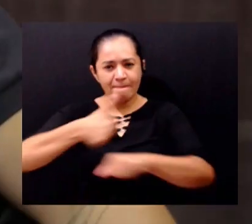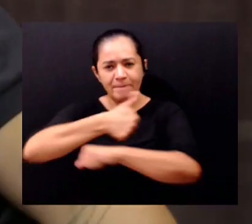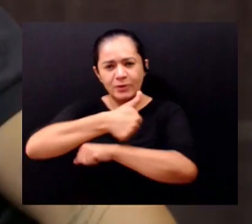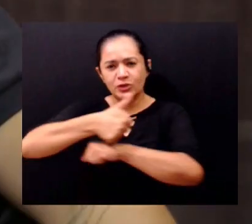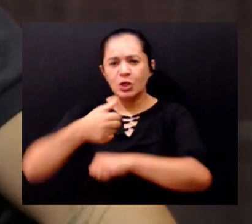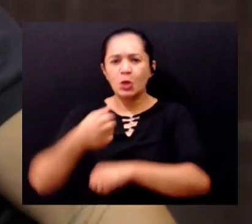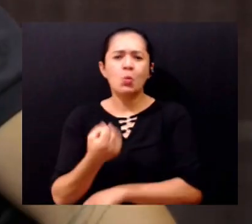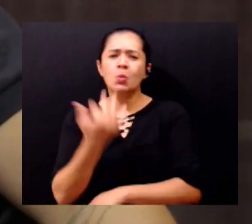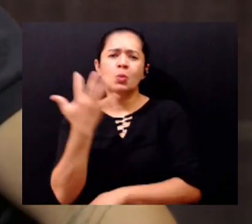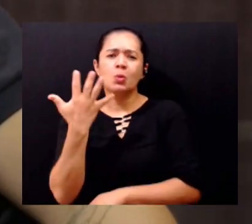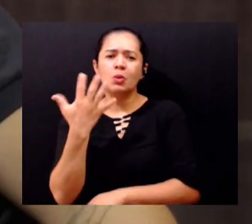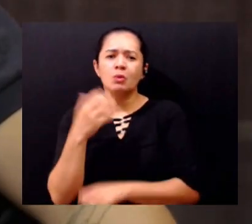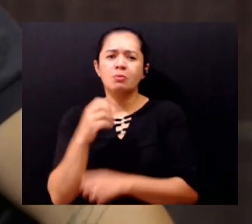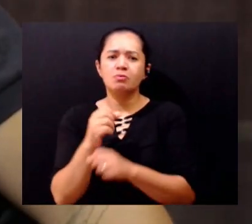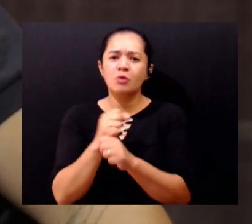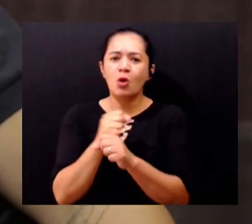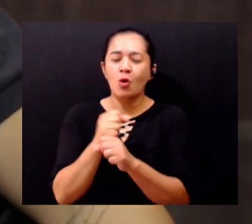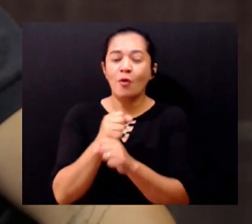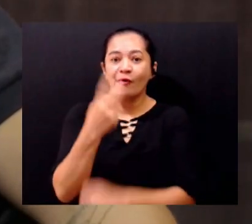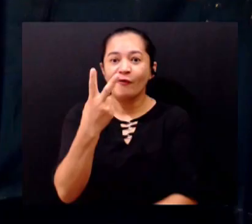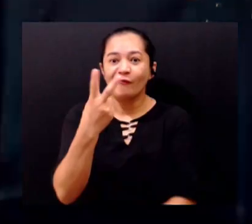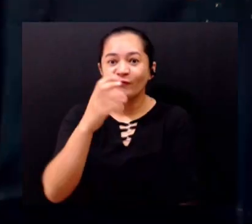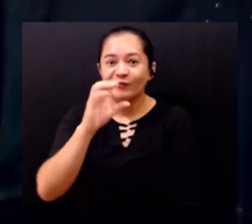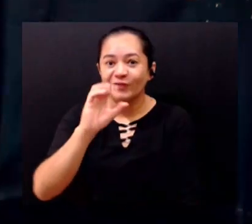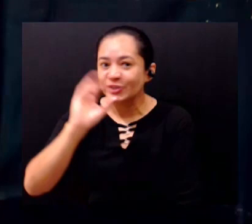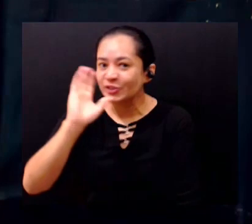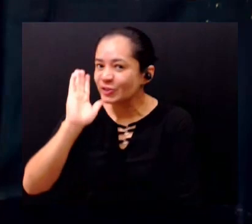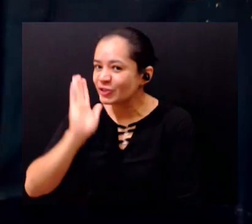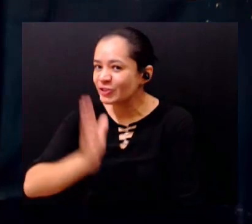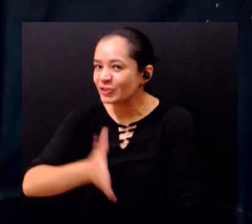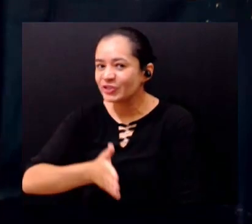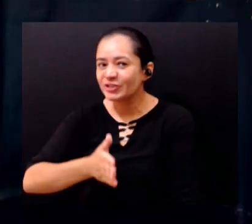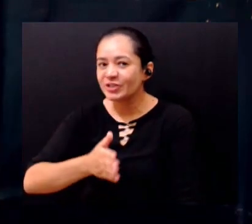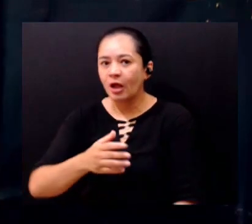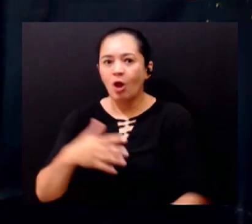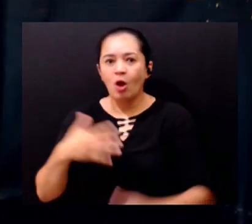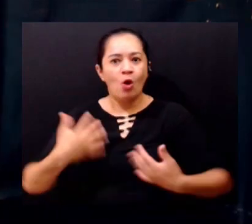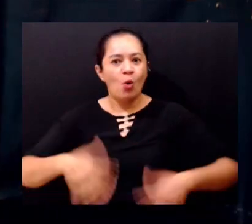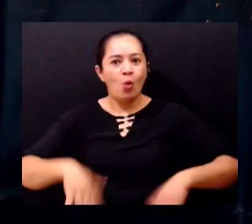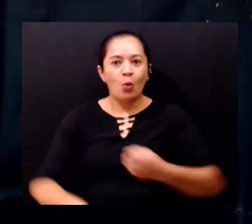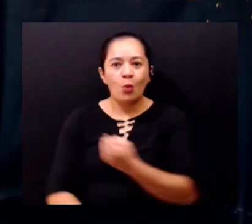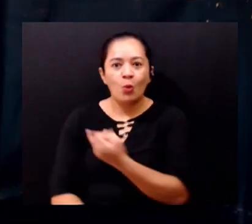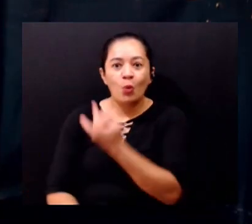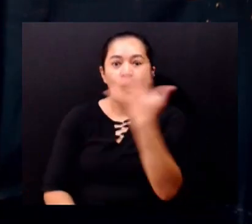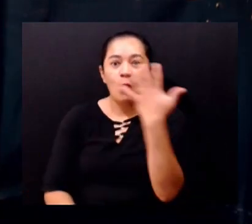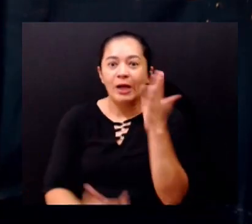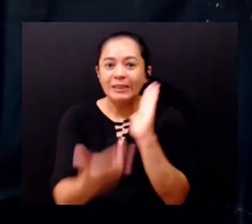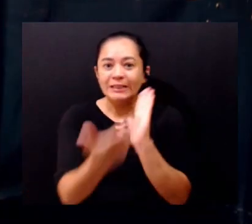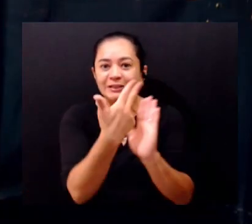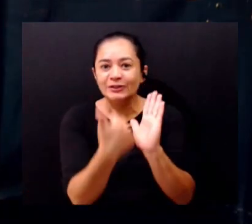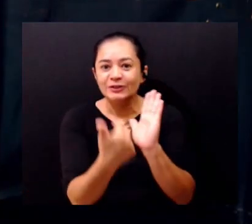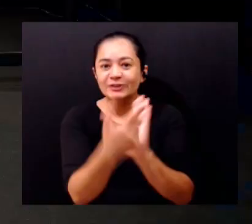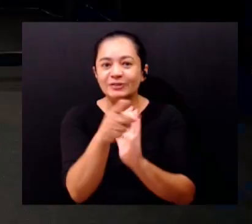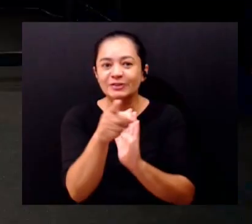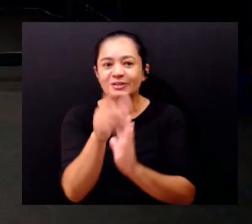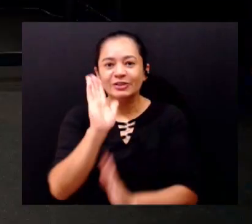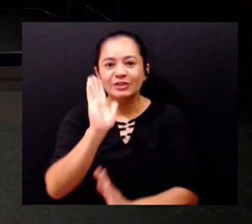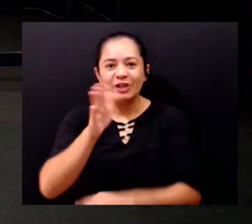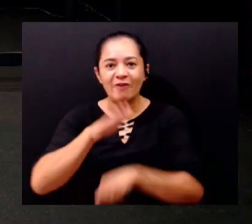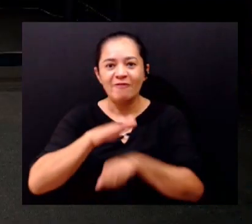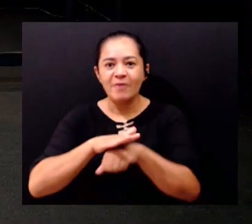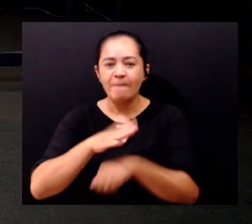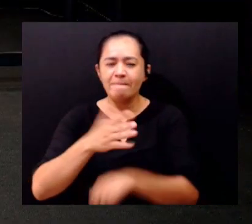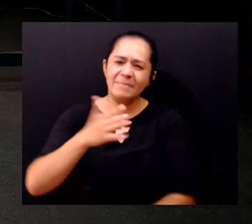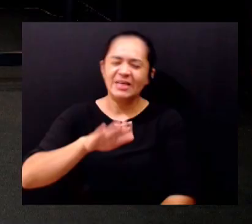São 20 anos profissionalmente. Rapaz, quantos desenhos tu já fez? Meu Deus, já dá pra mais de 10 mil desenhos aí, acho que